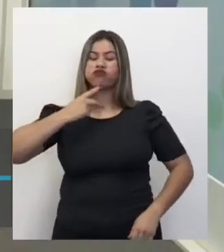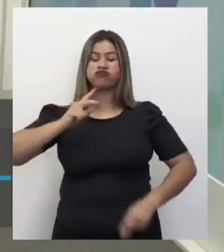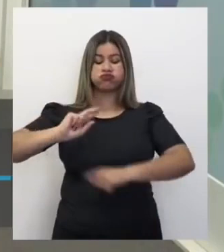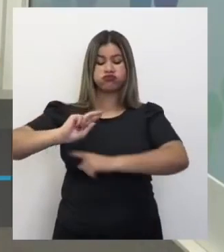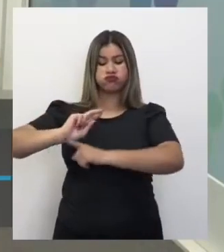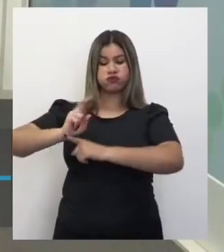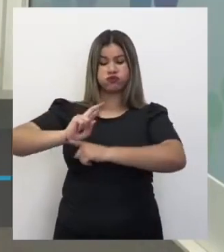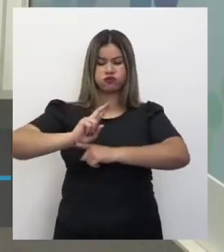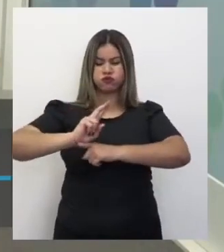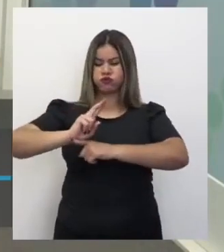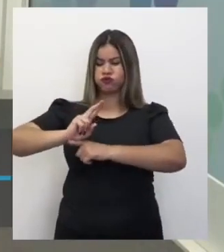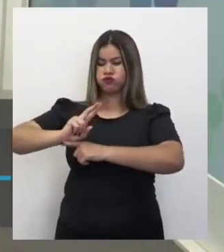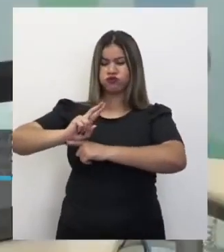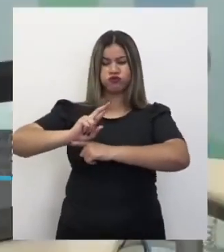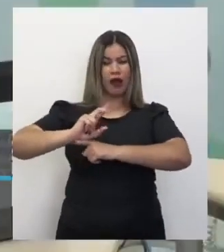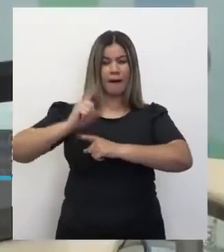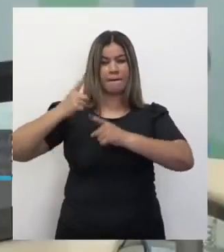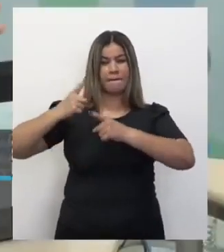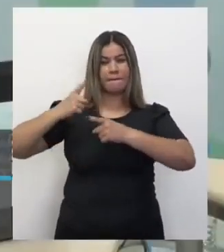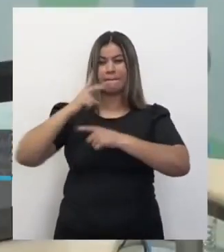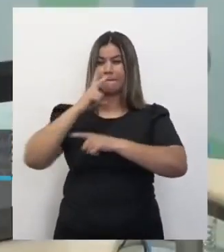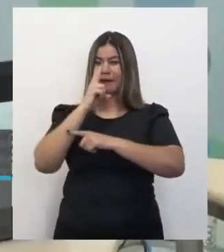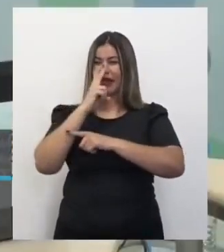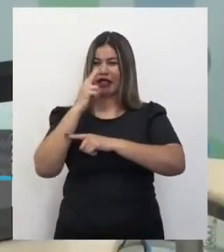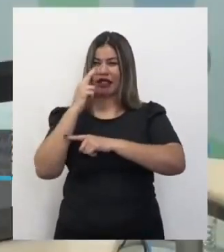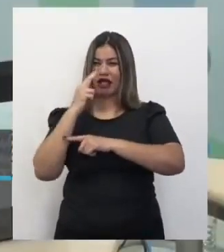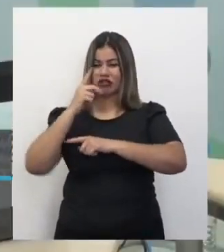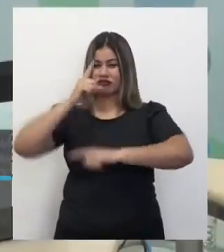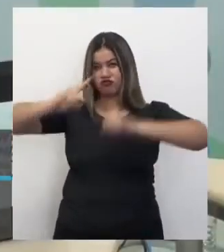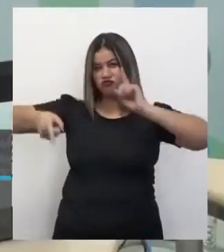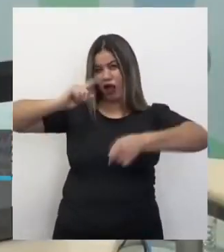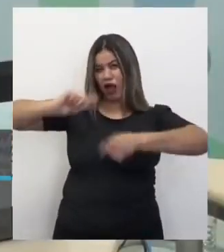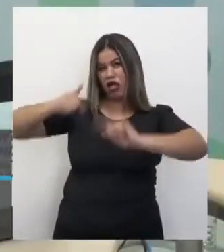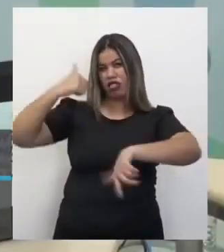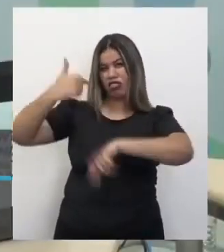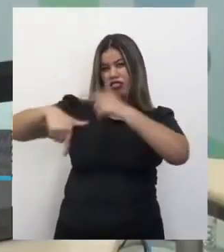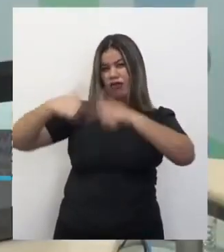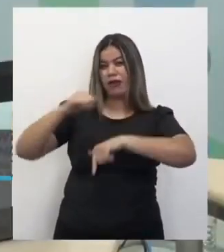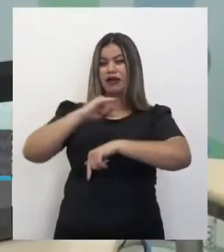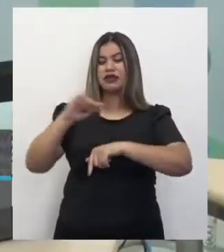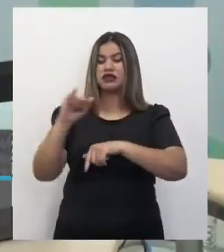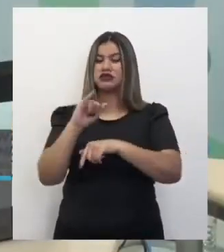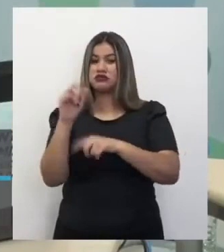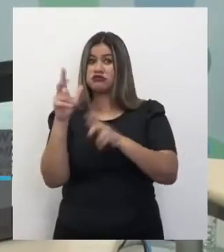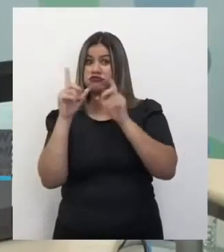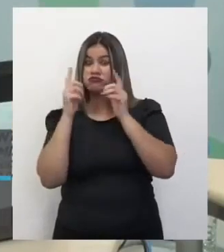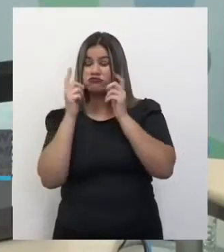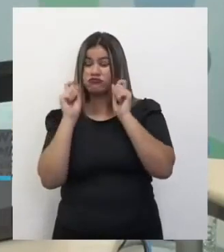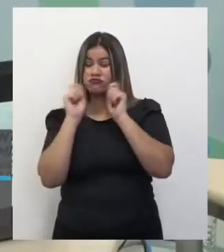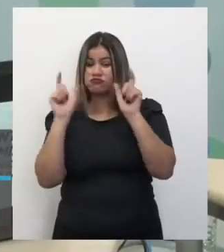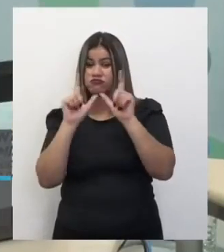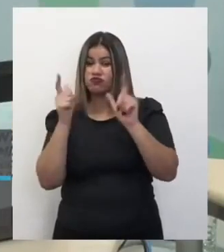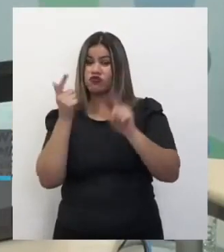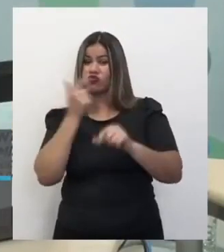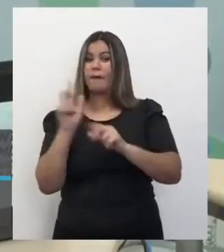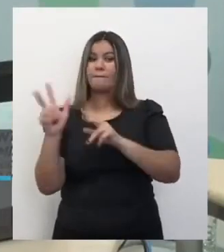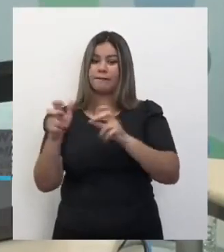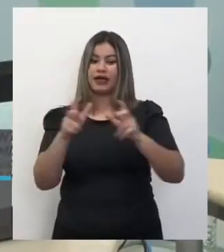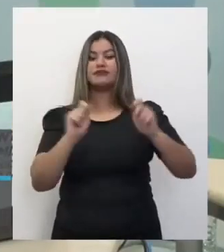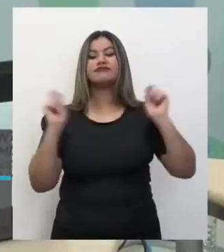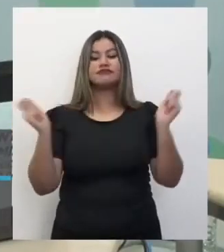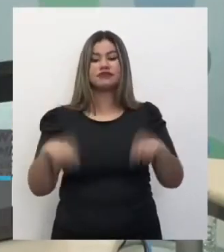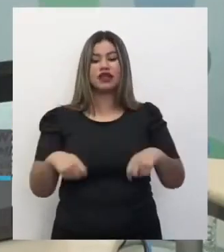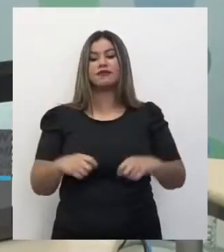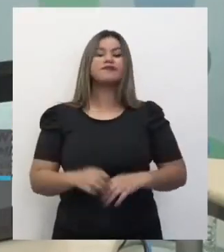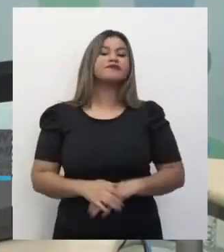trabalhos. Tá assim apagadinho, mas se a gente prestar atenção, dá para perceber isso, né? Ok, então vamos lá,